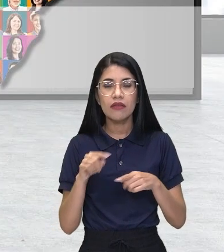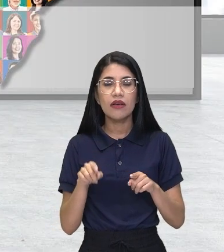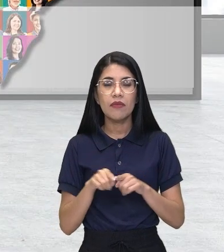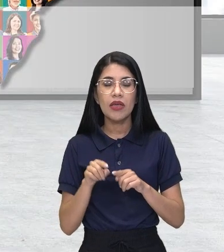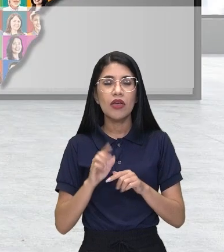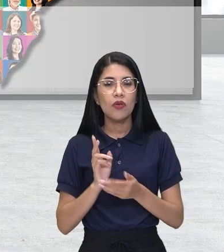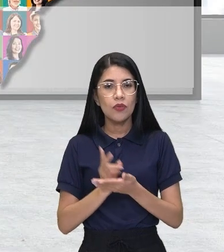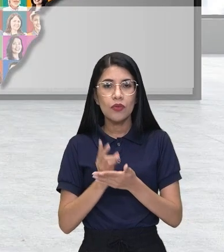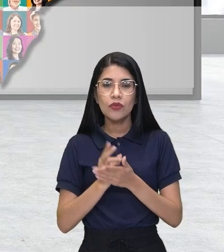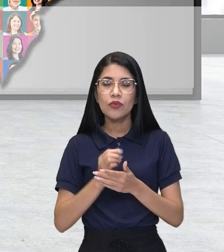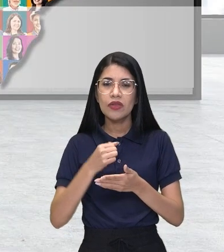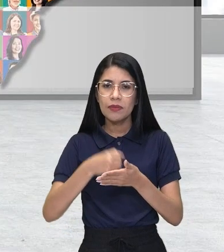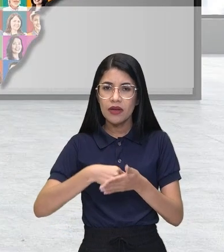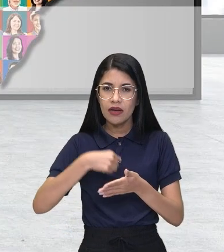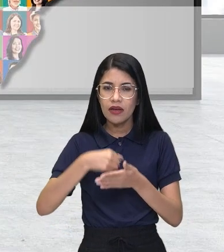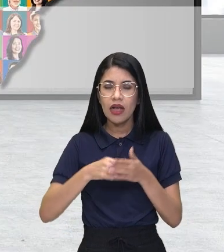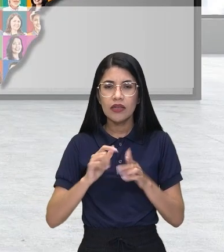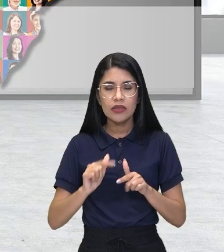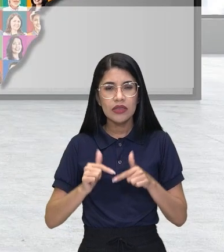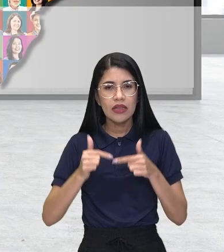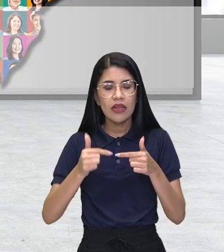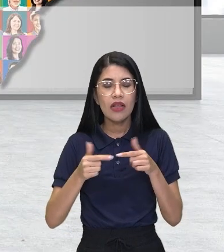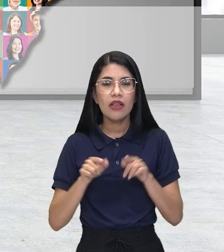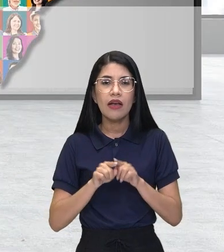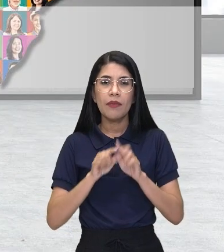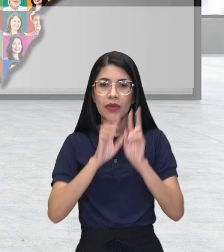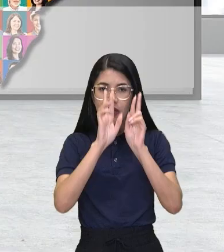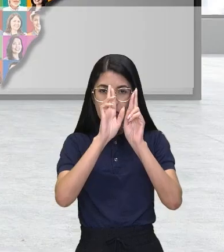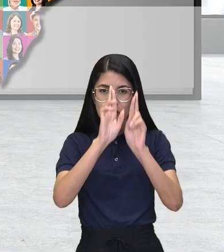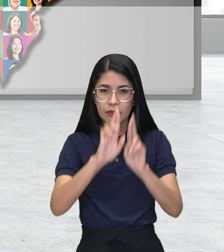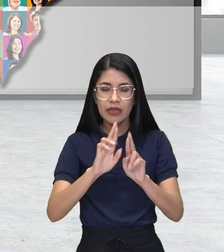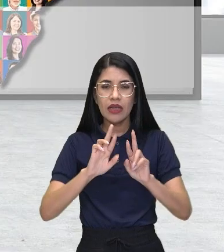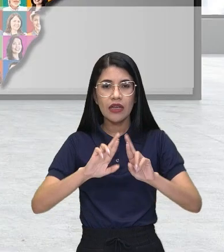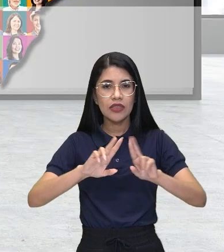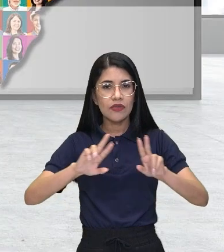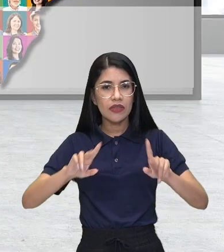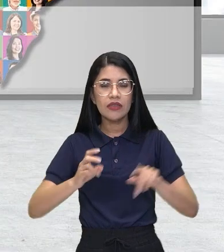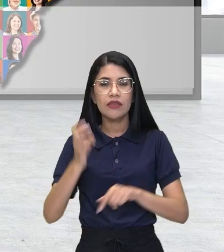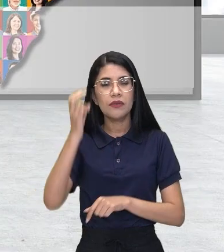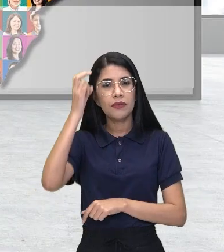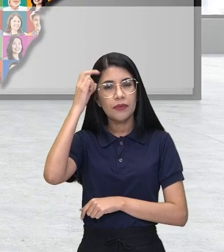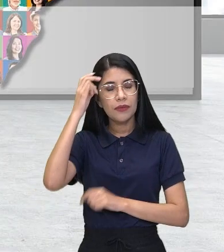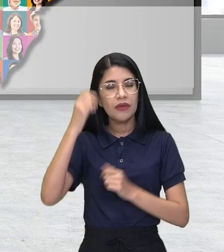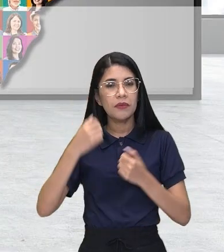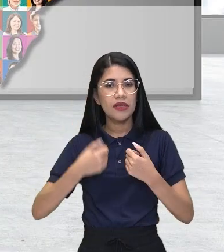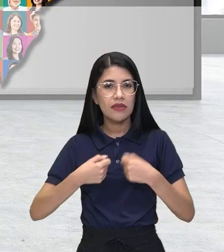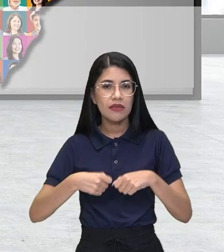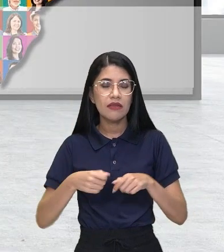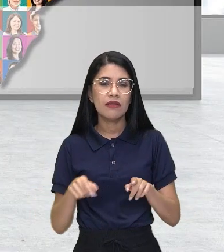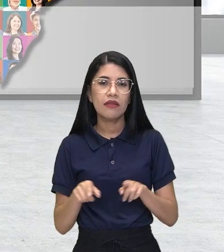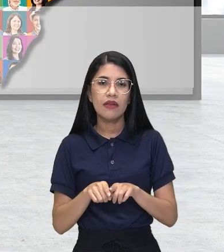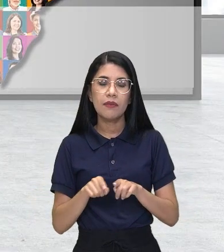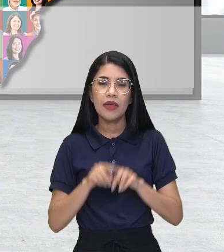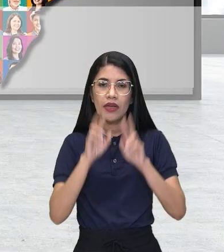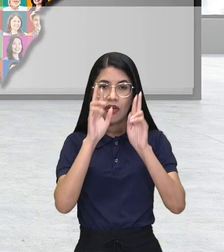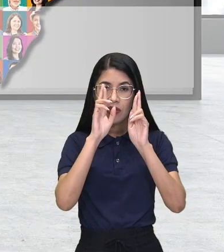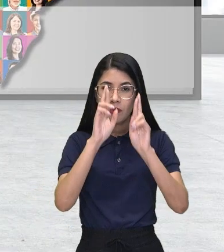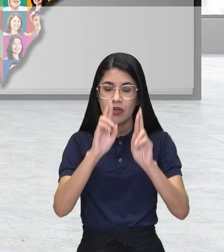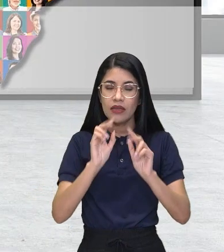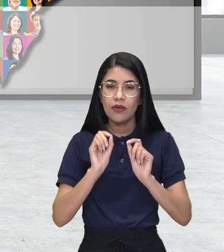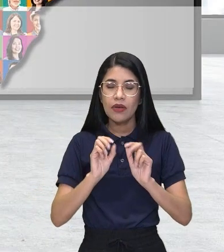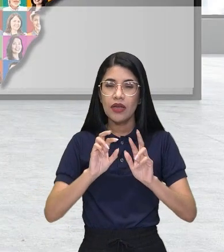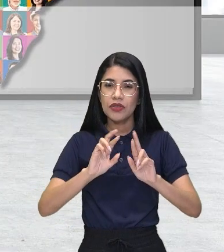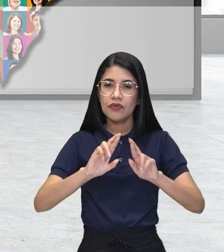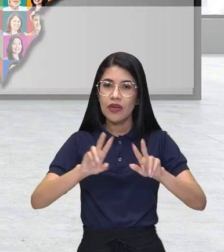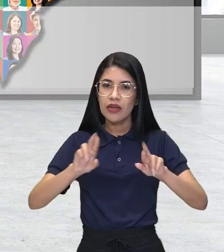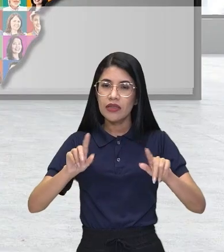trabalhando. A questão de respeitar diversidade cultural, né, de respeitar as diferenças que existem